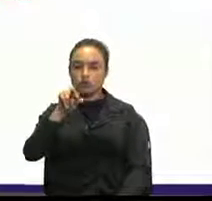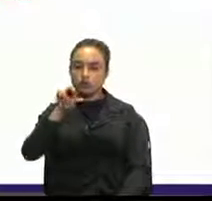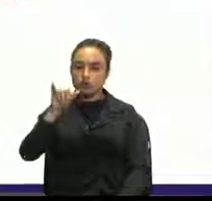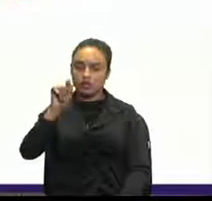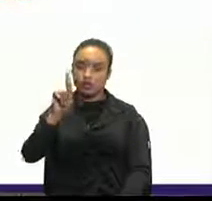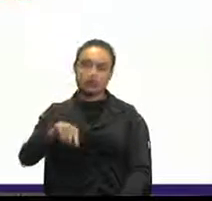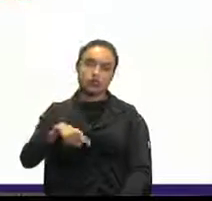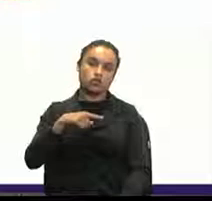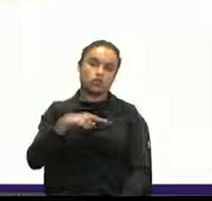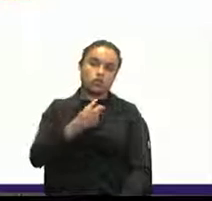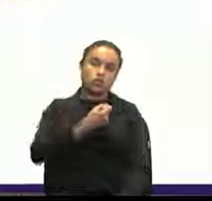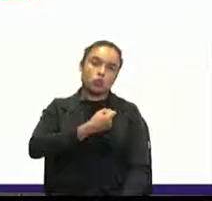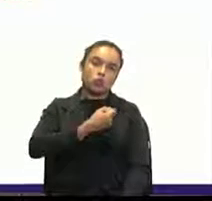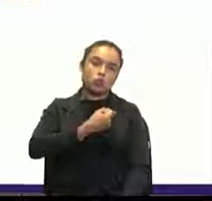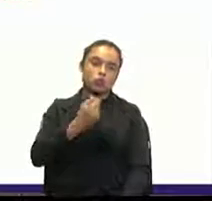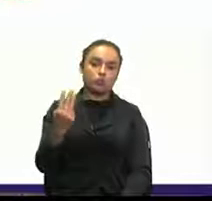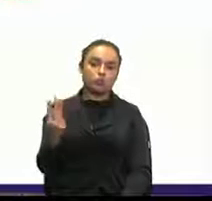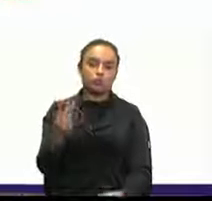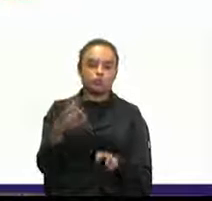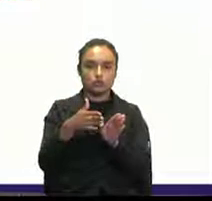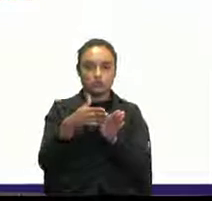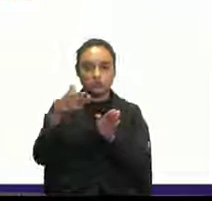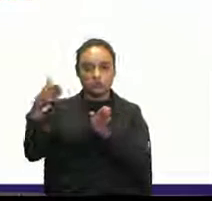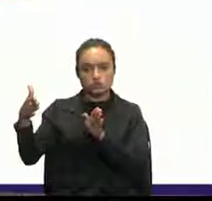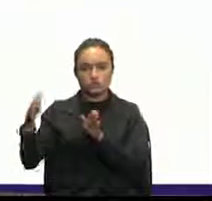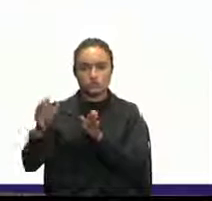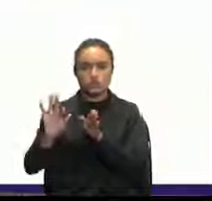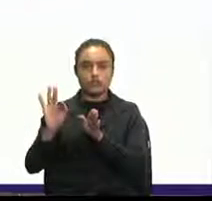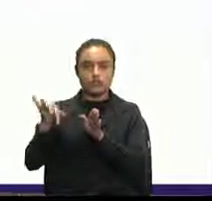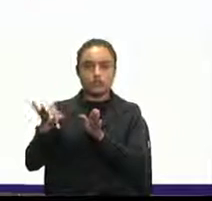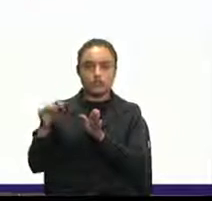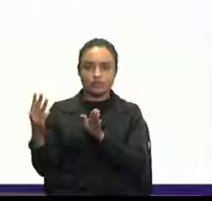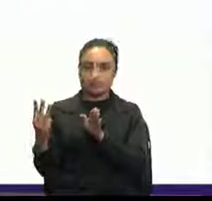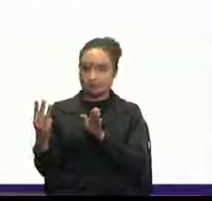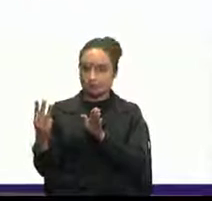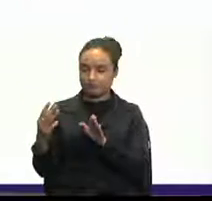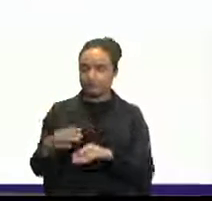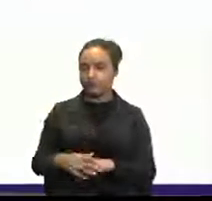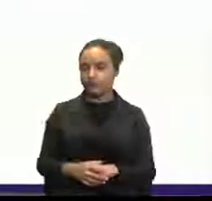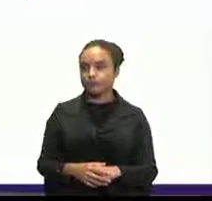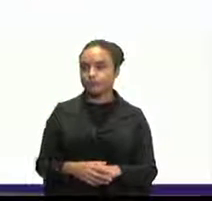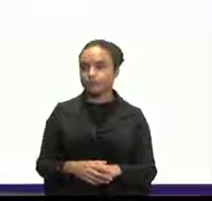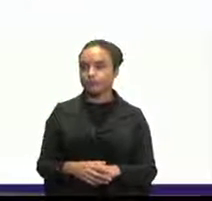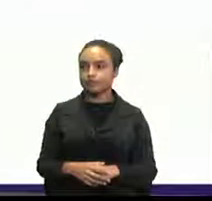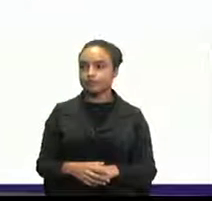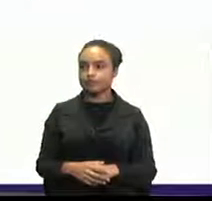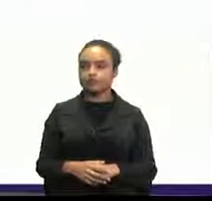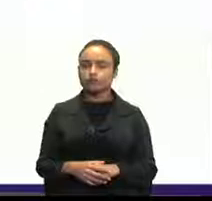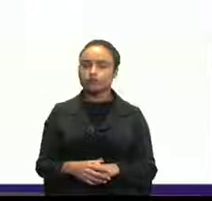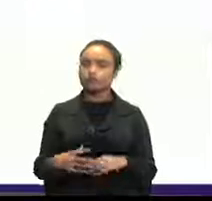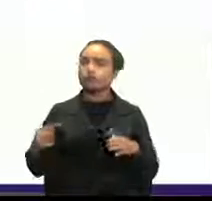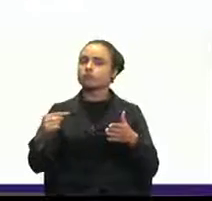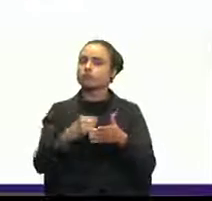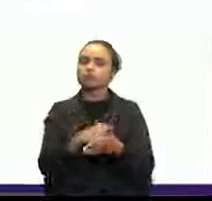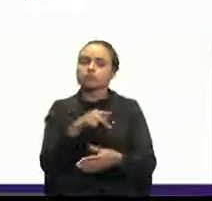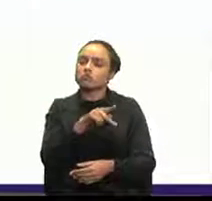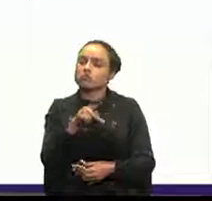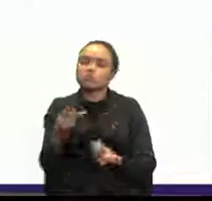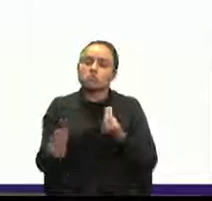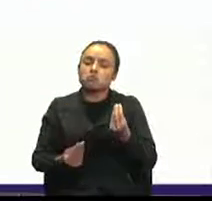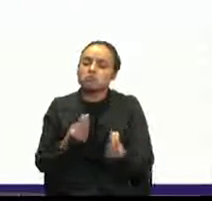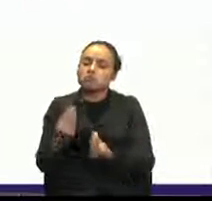o número 3 no seu final bom aí você me pergunta como eu vou ter